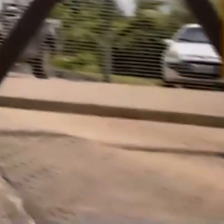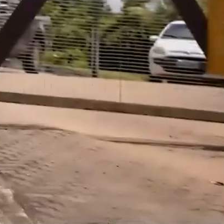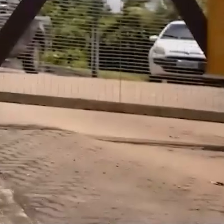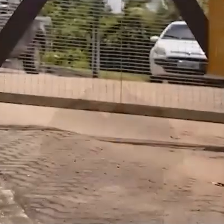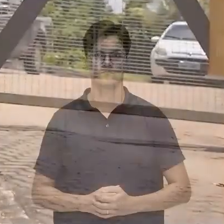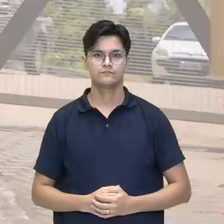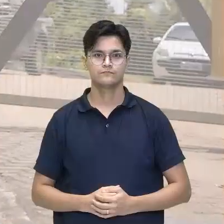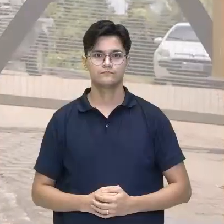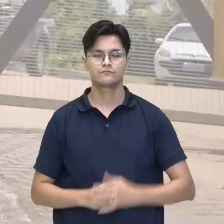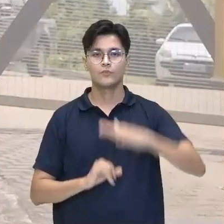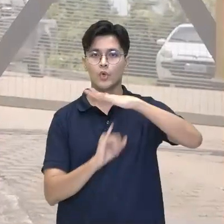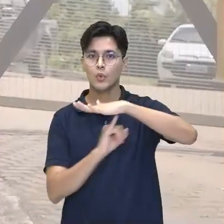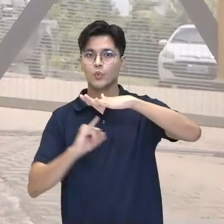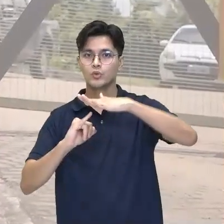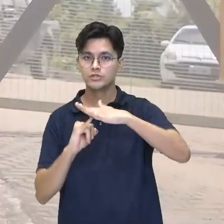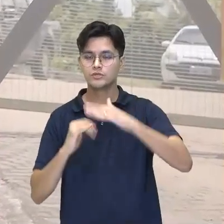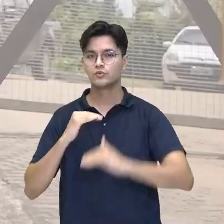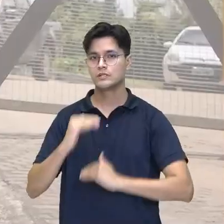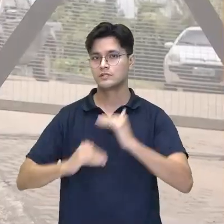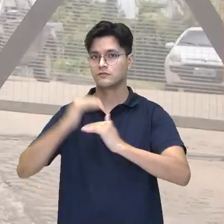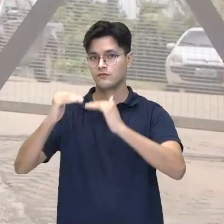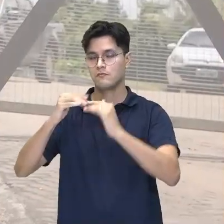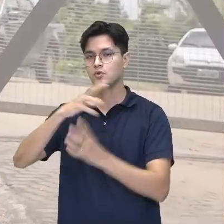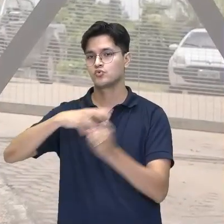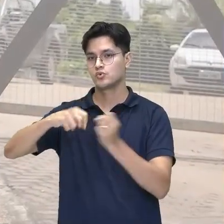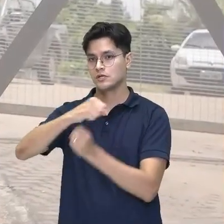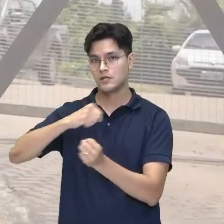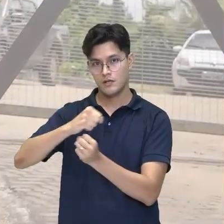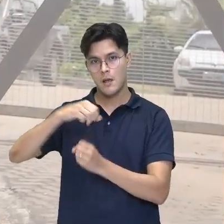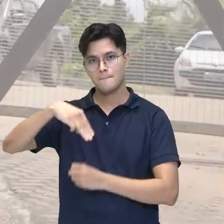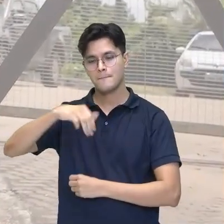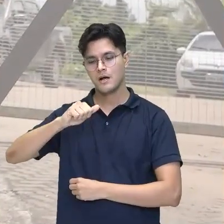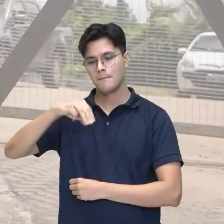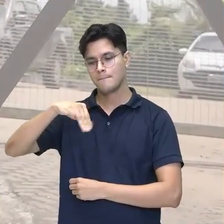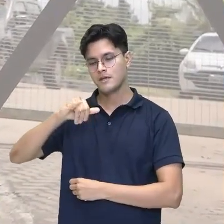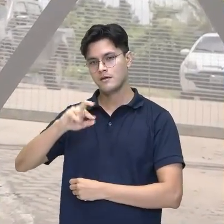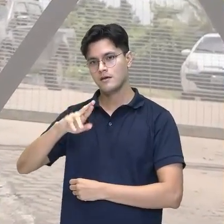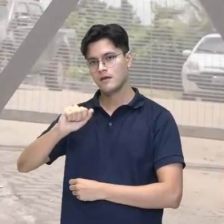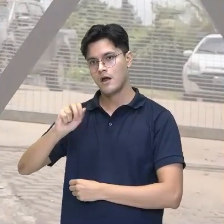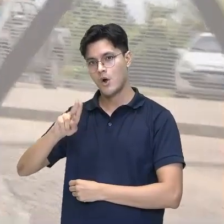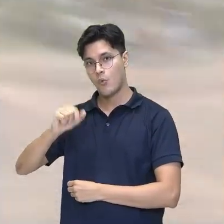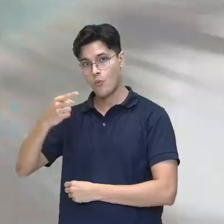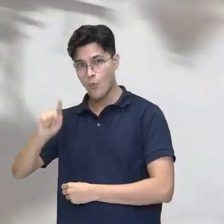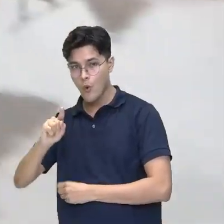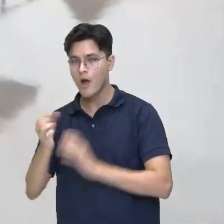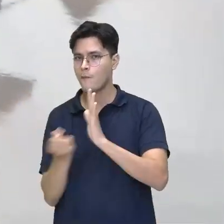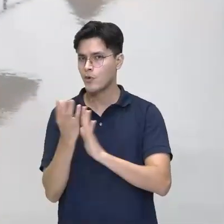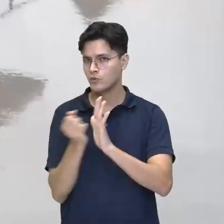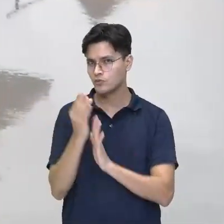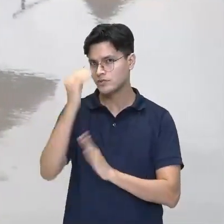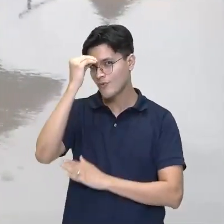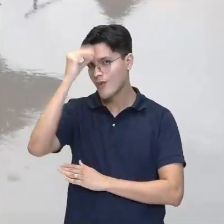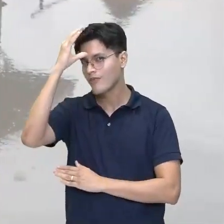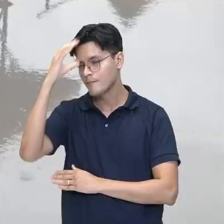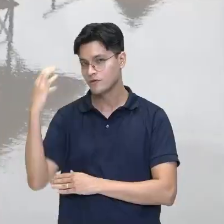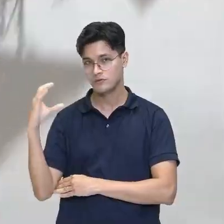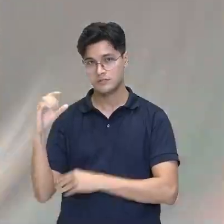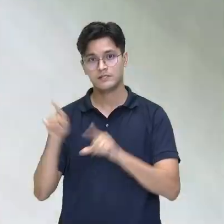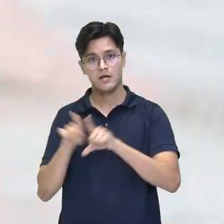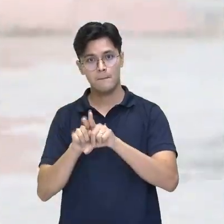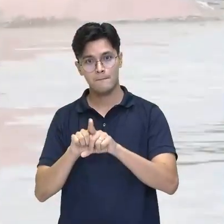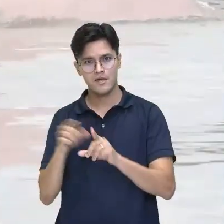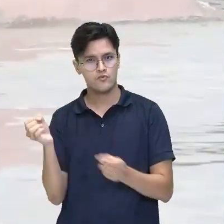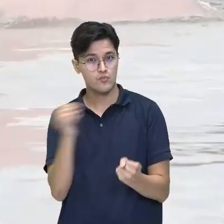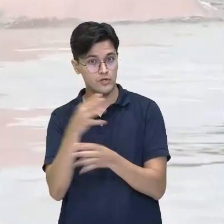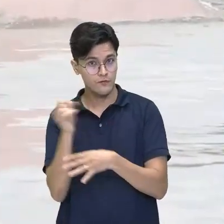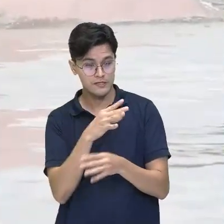O Instituto de Desenvolvimento Sustentável Mamirauá produz conhecimento científico e inovações tecnológicas